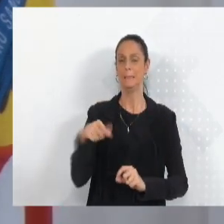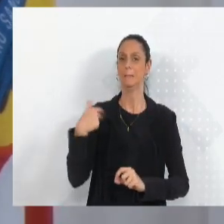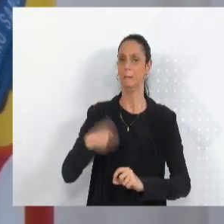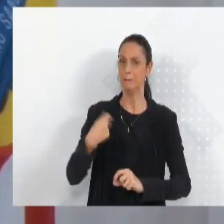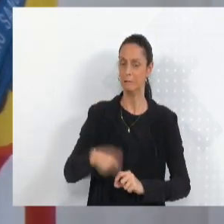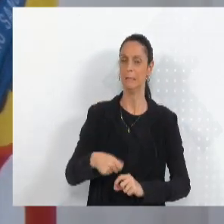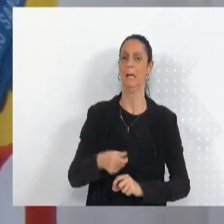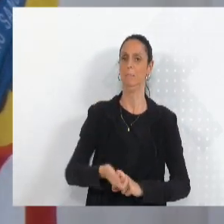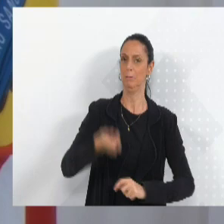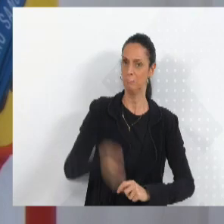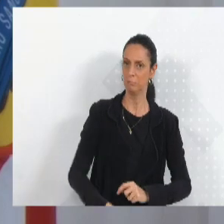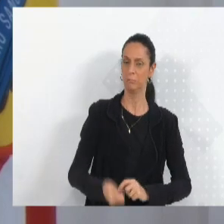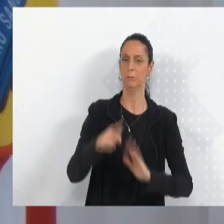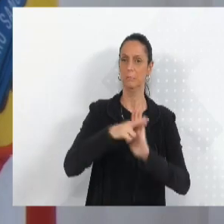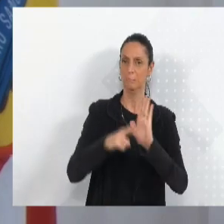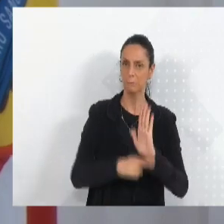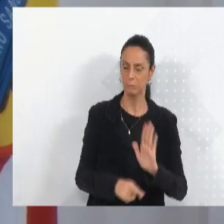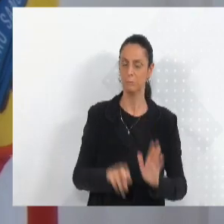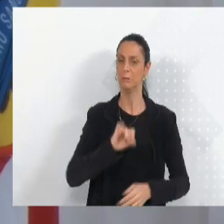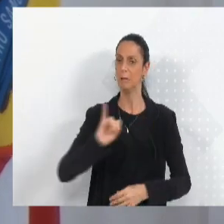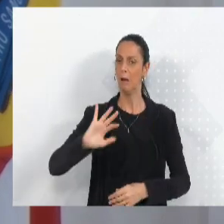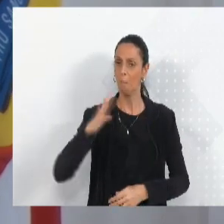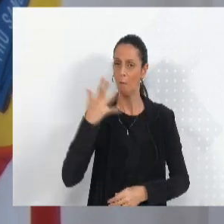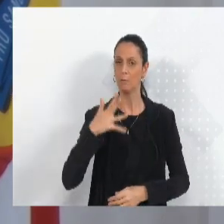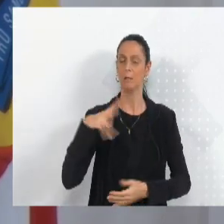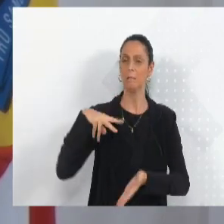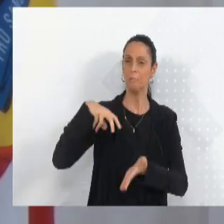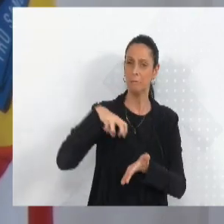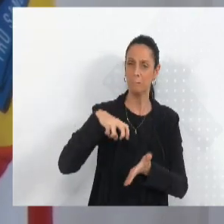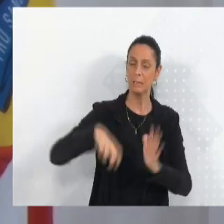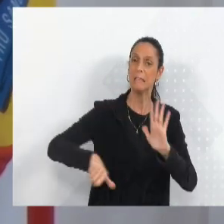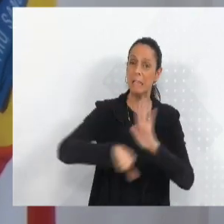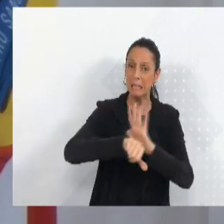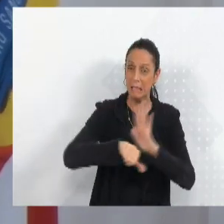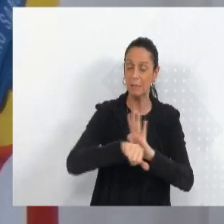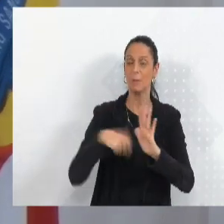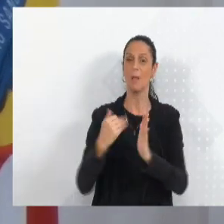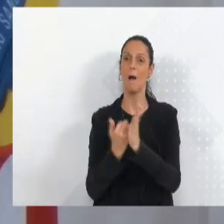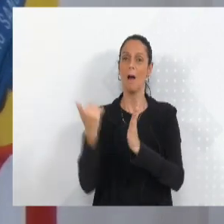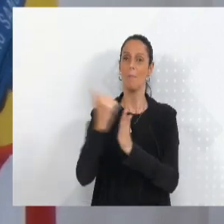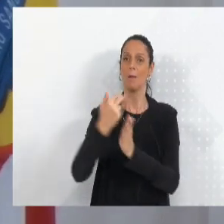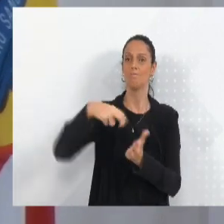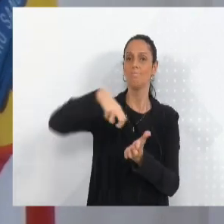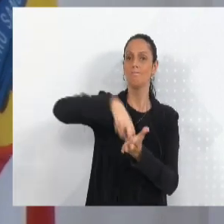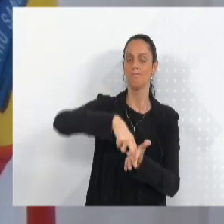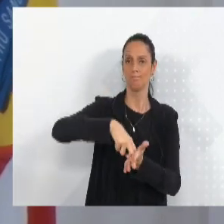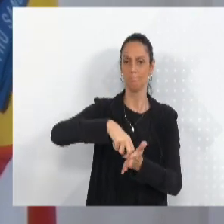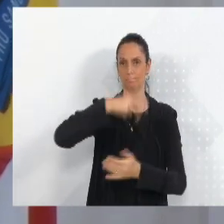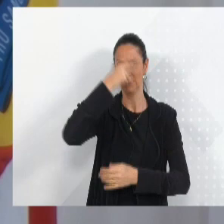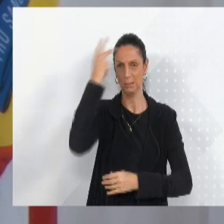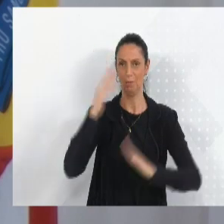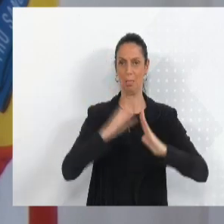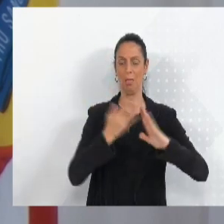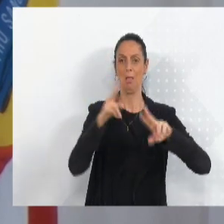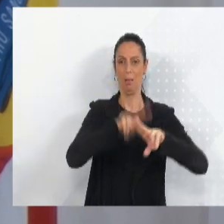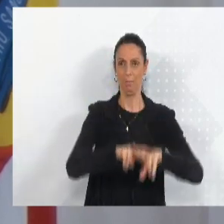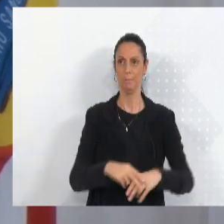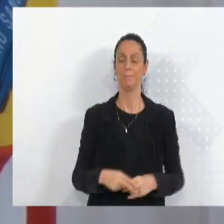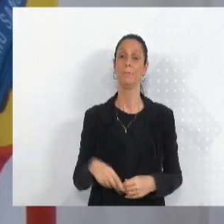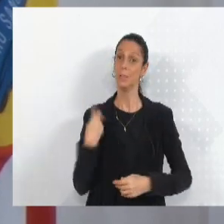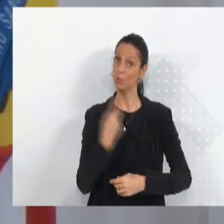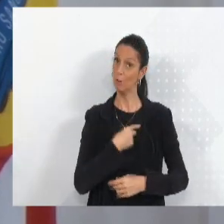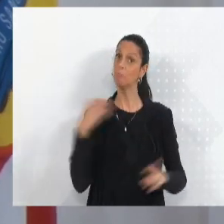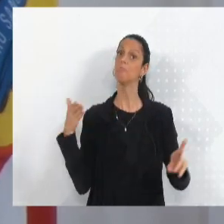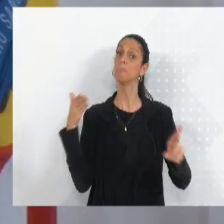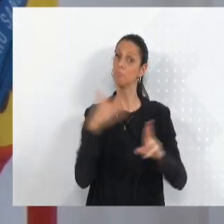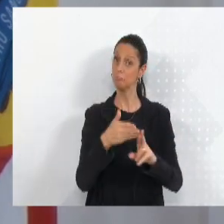a regulamentação de crime hediondo para esses atos. E Blumenau agora é referência novamente no sentido de fazer aí